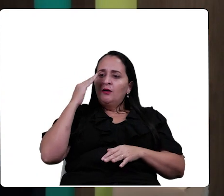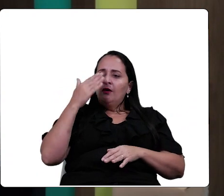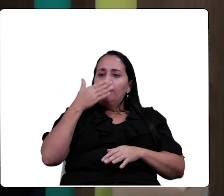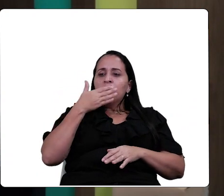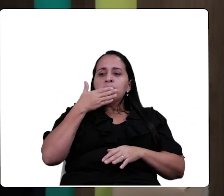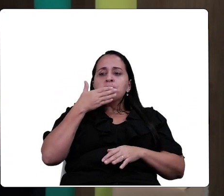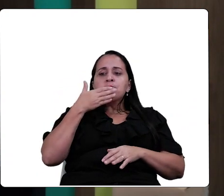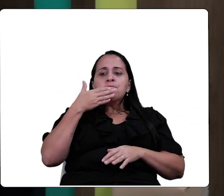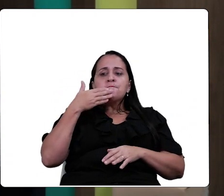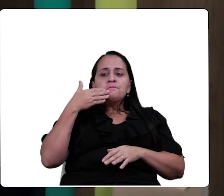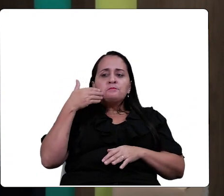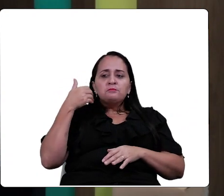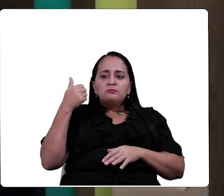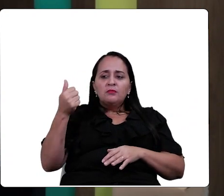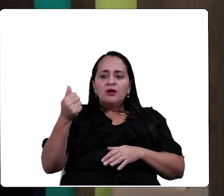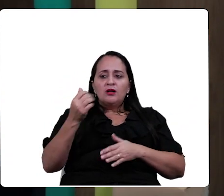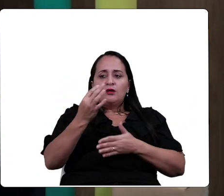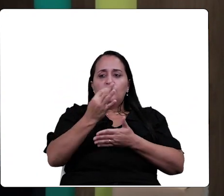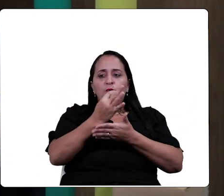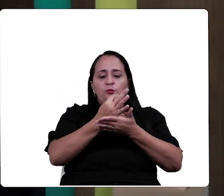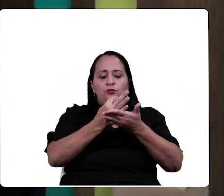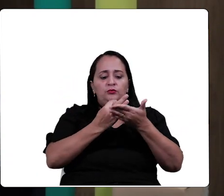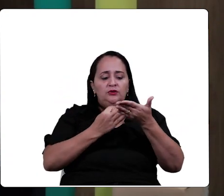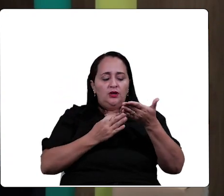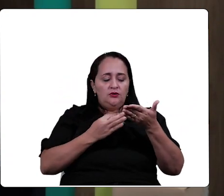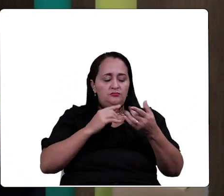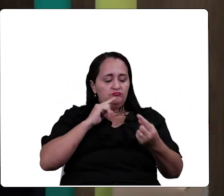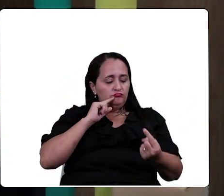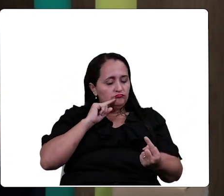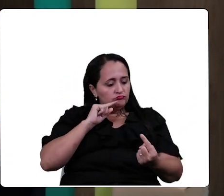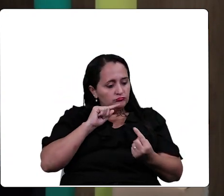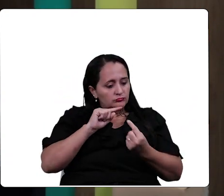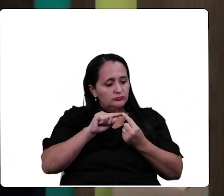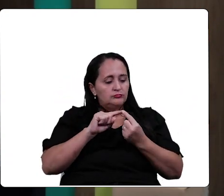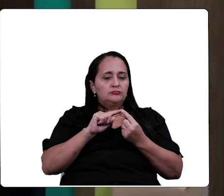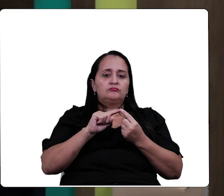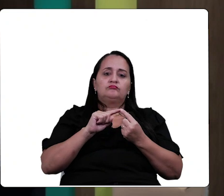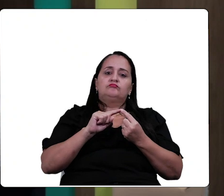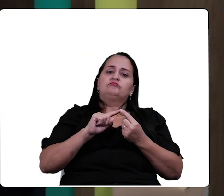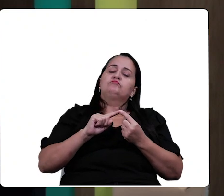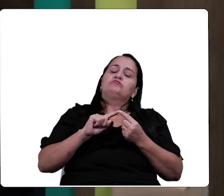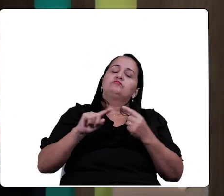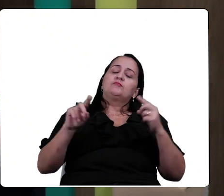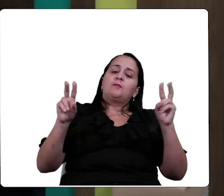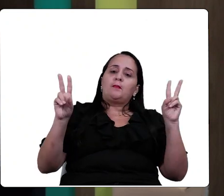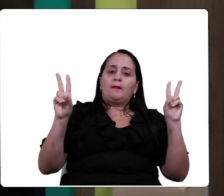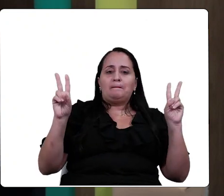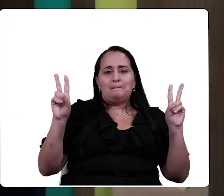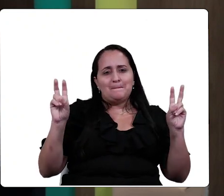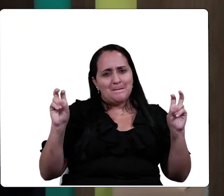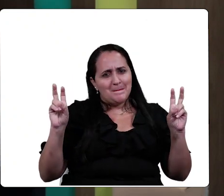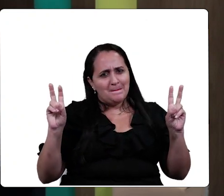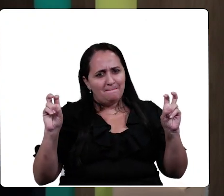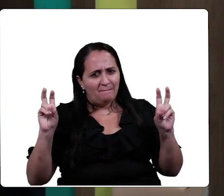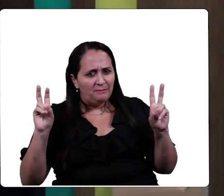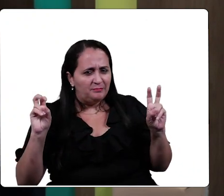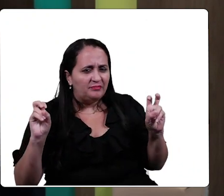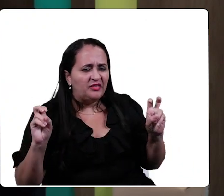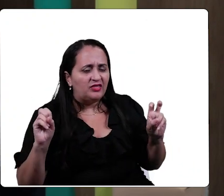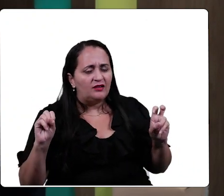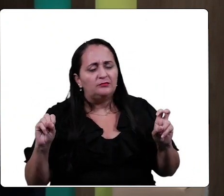melhor os textos, nós vamos identificar o tema, isso mesmo,